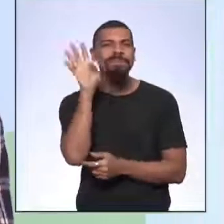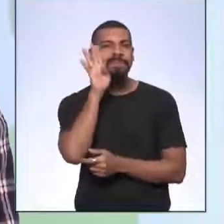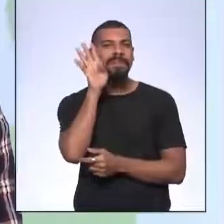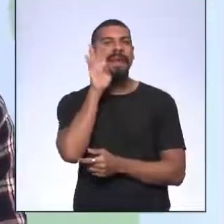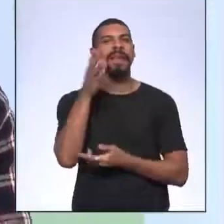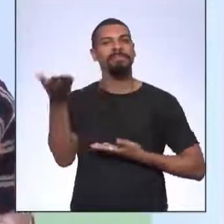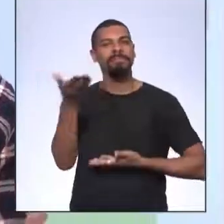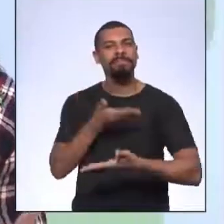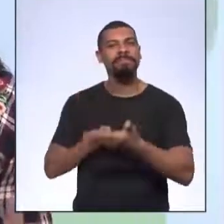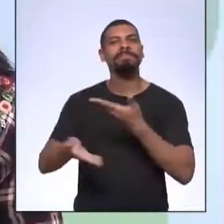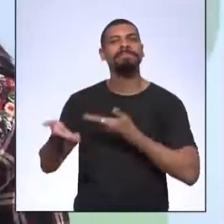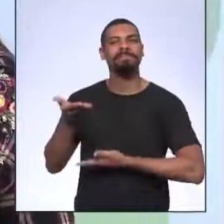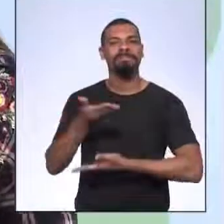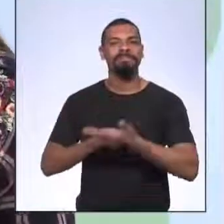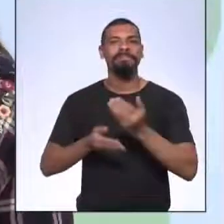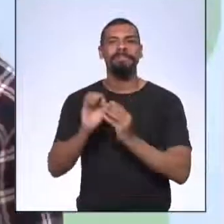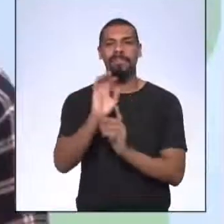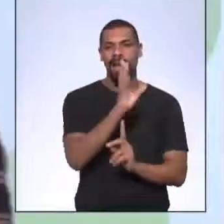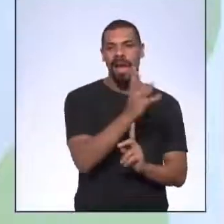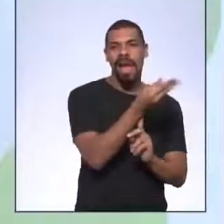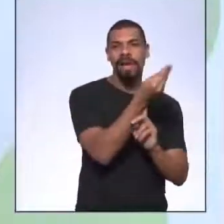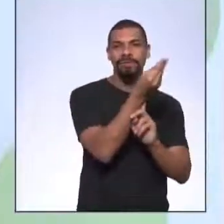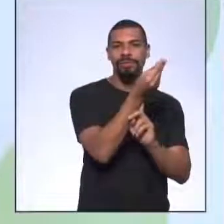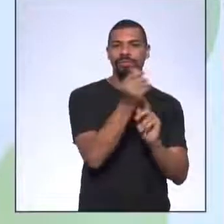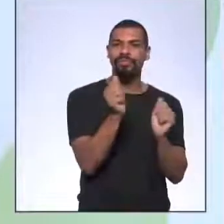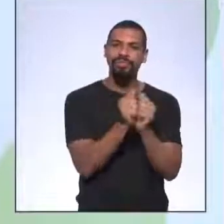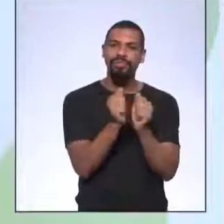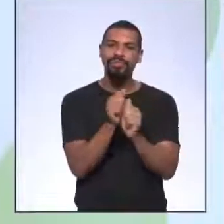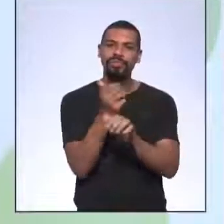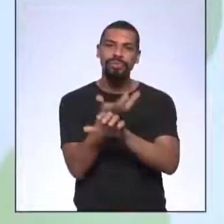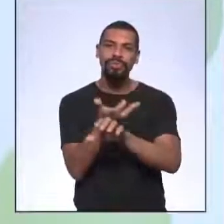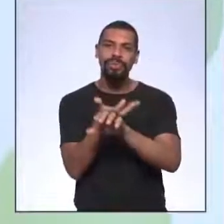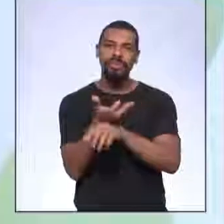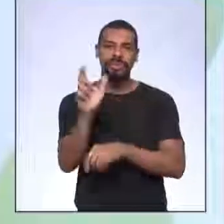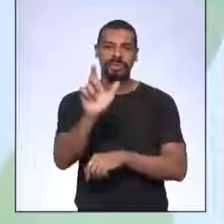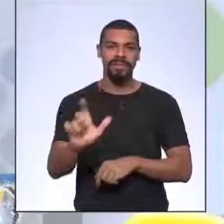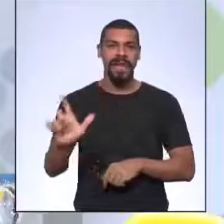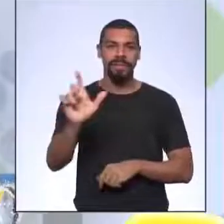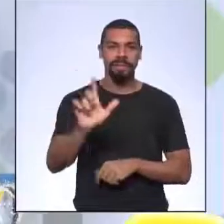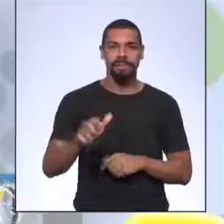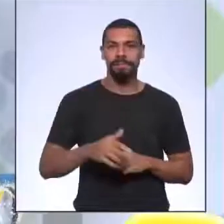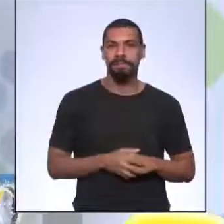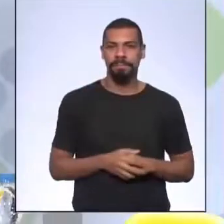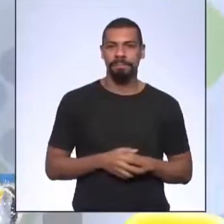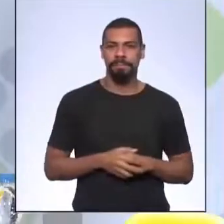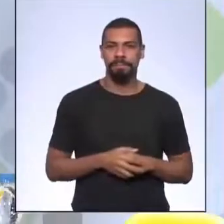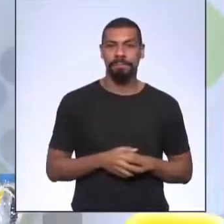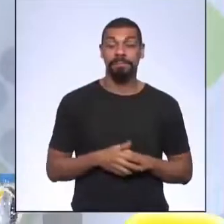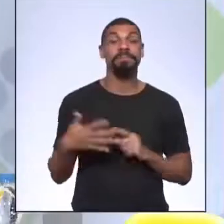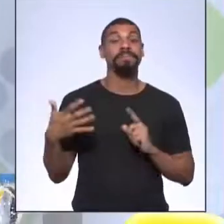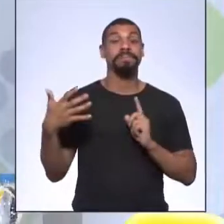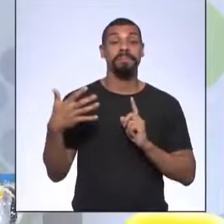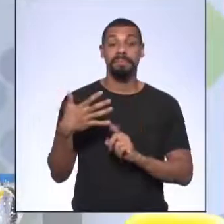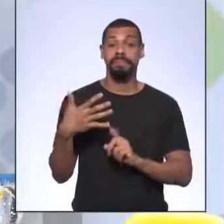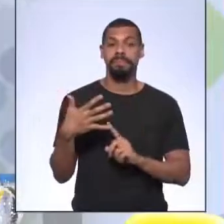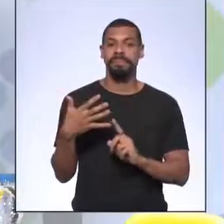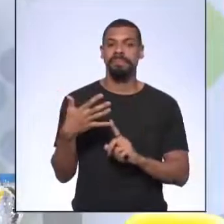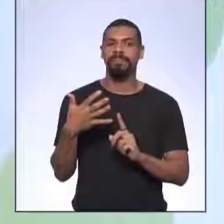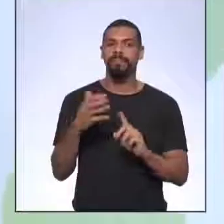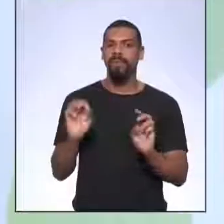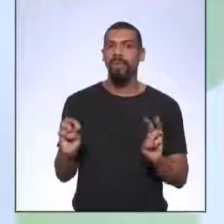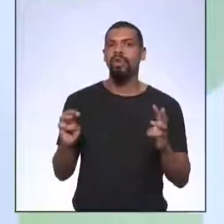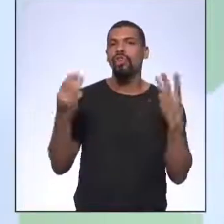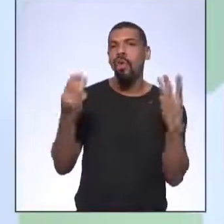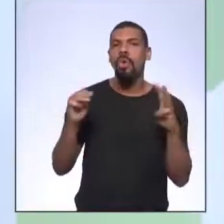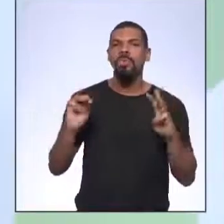com misturando aí a arte EA literatura tá nós temos ainda o show de talentos os dons e talentos